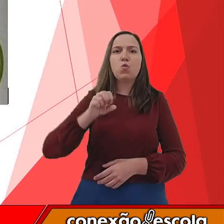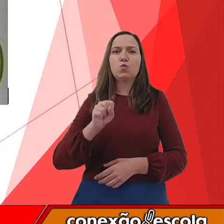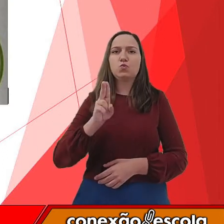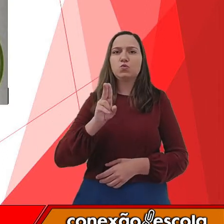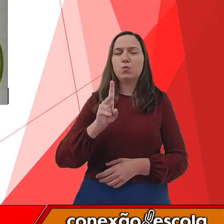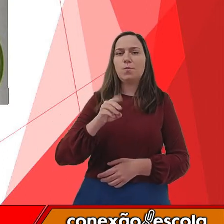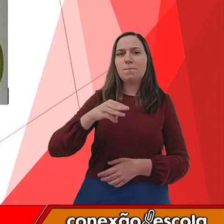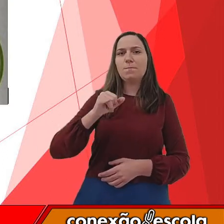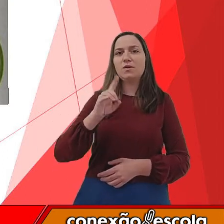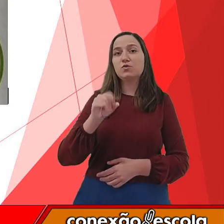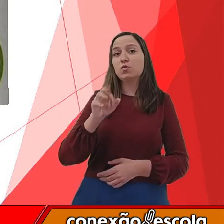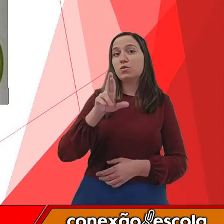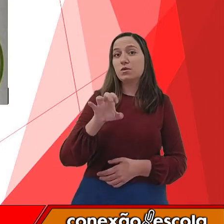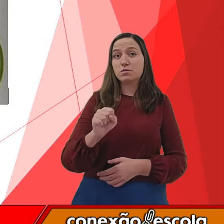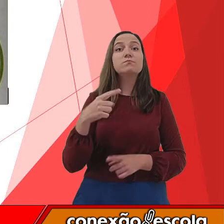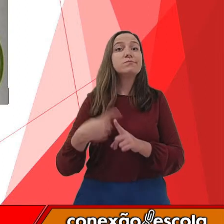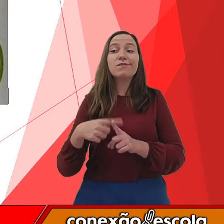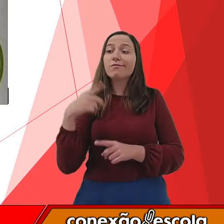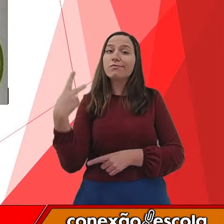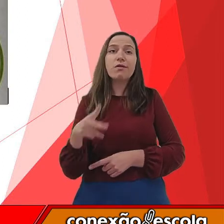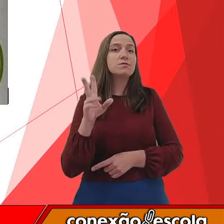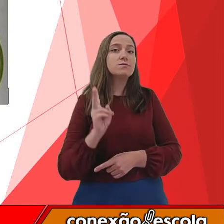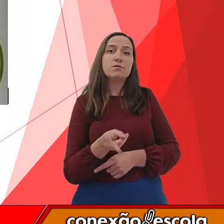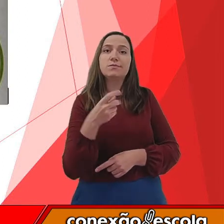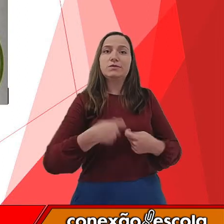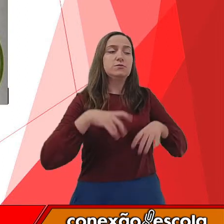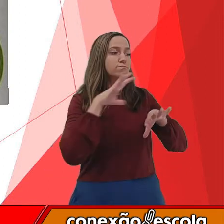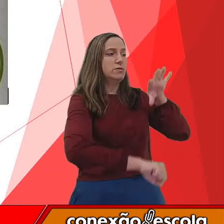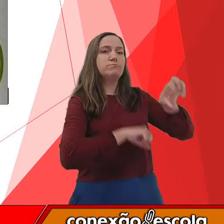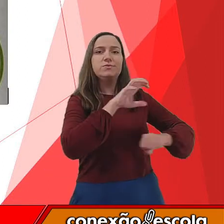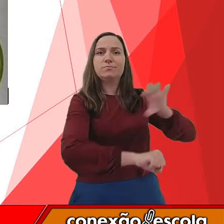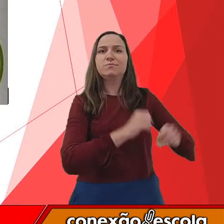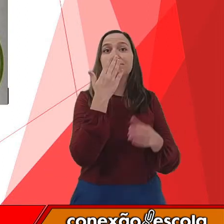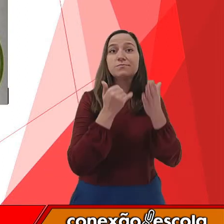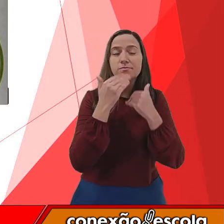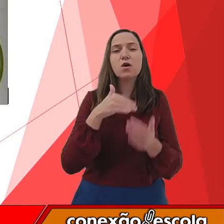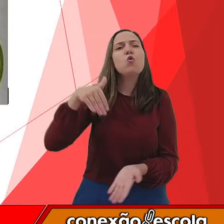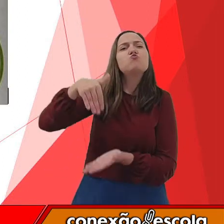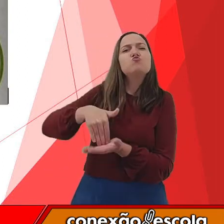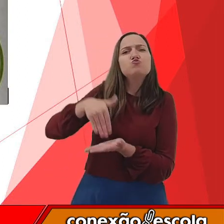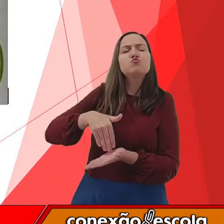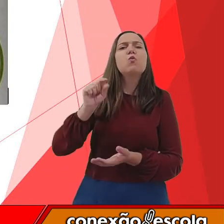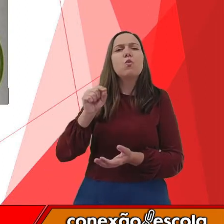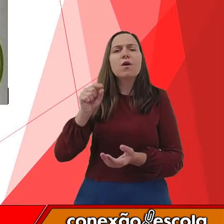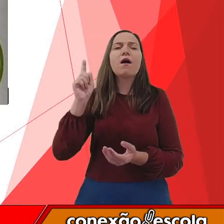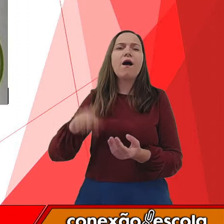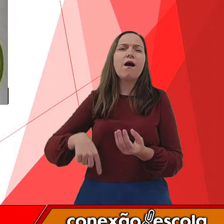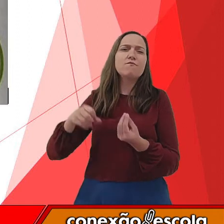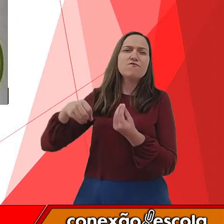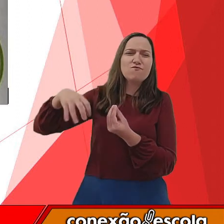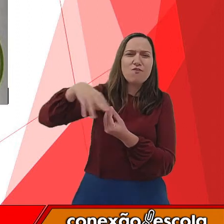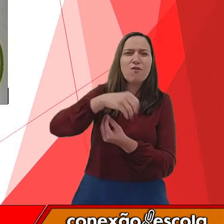de outros animais. E a cadeia alimentar termina com esses aqui, ó, os fungos e bactérias, que são